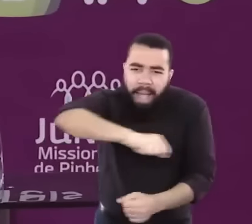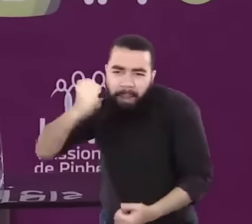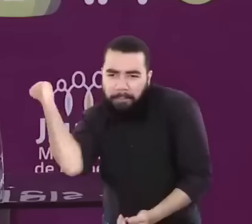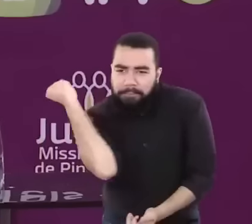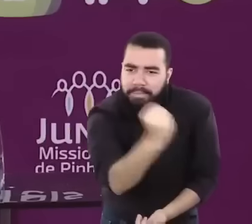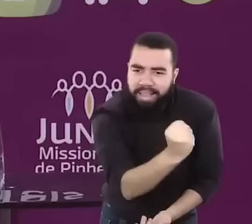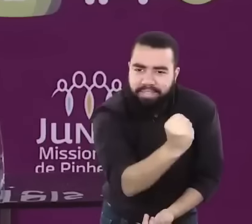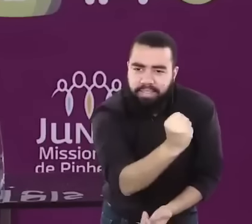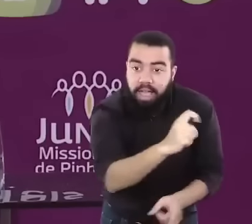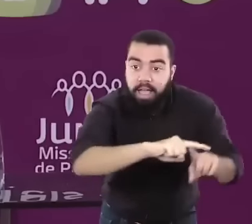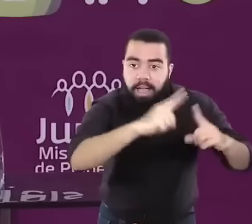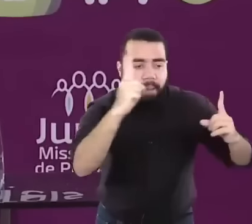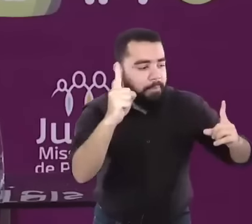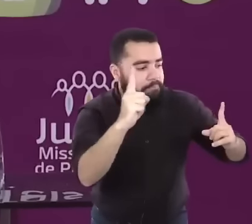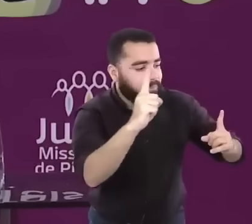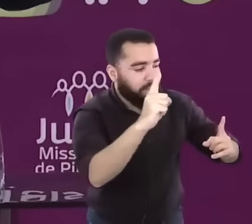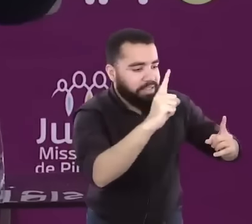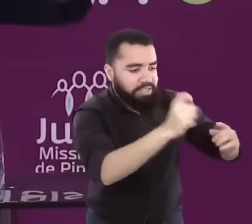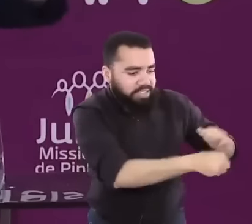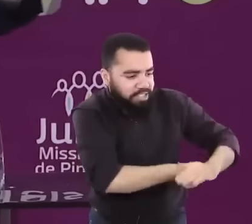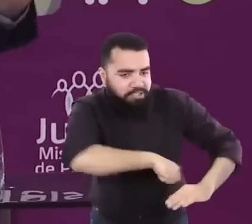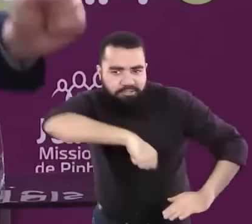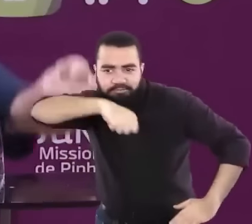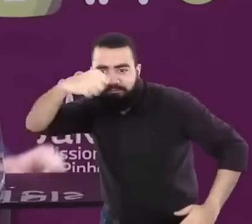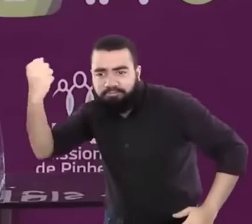porém traspassará o